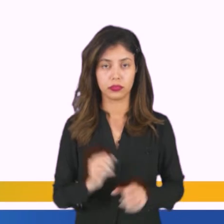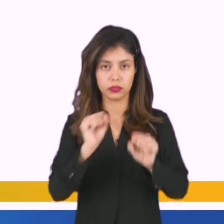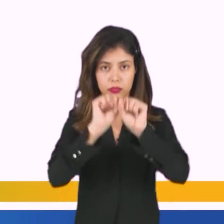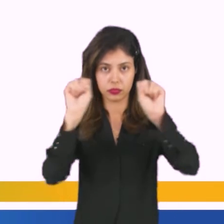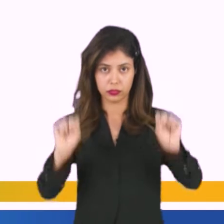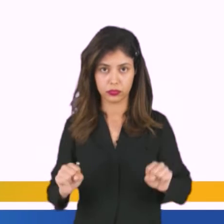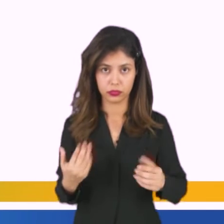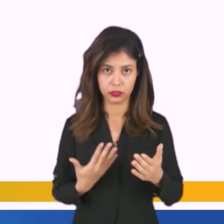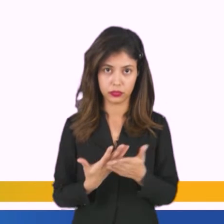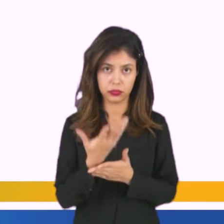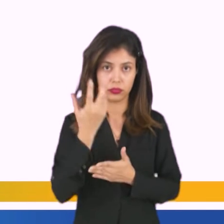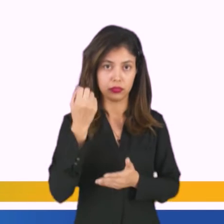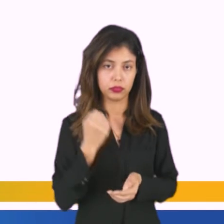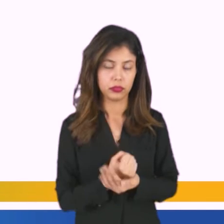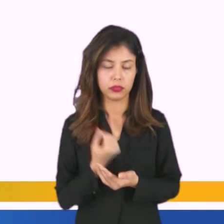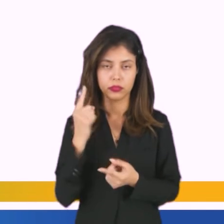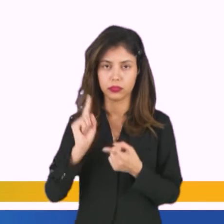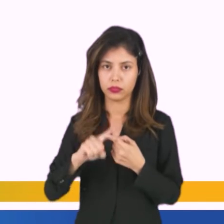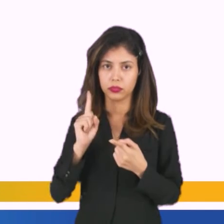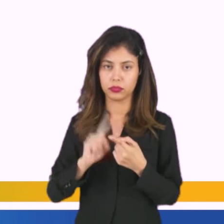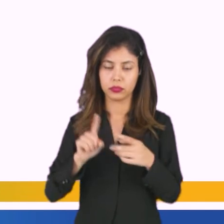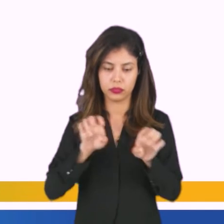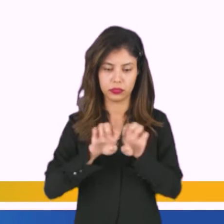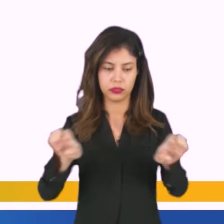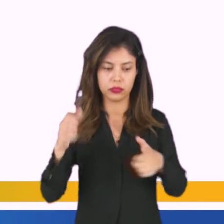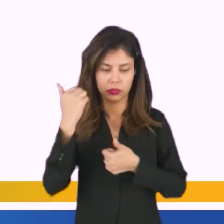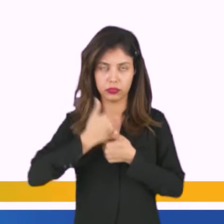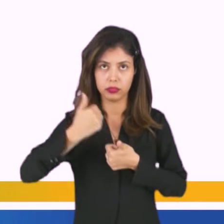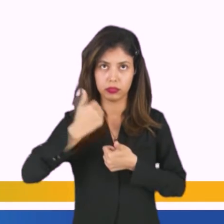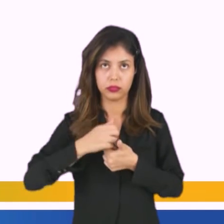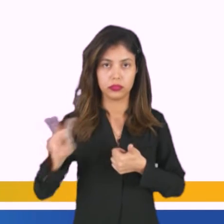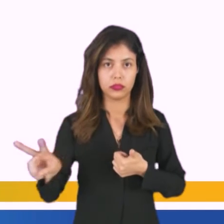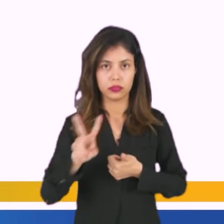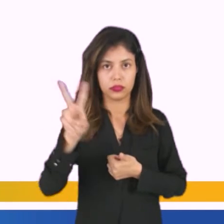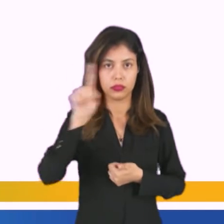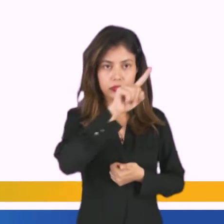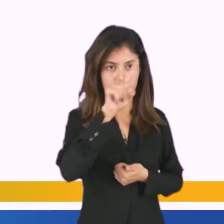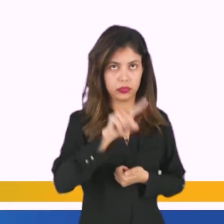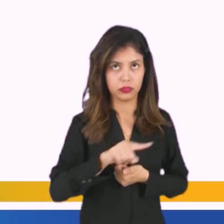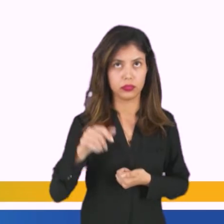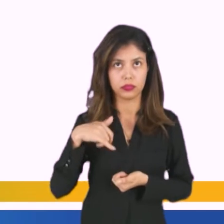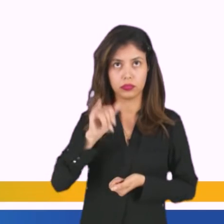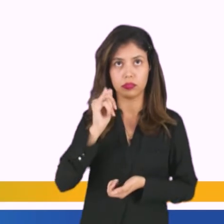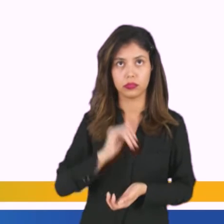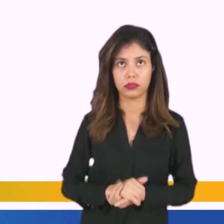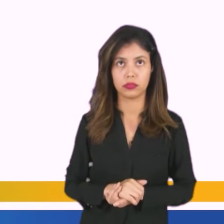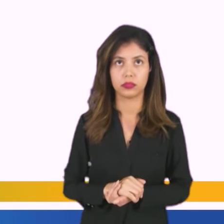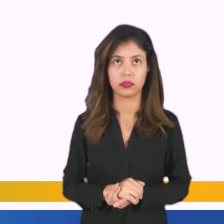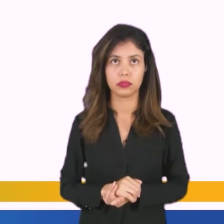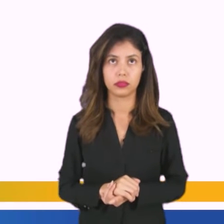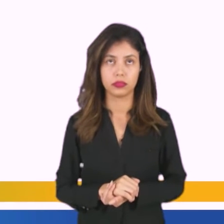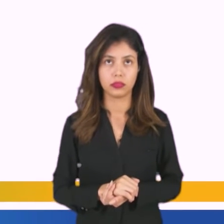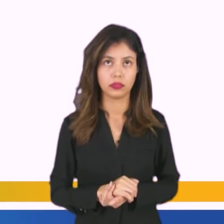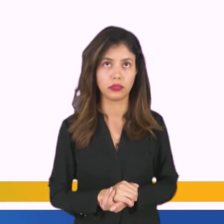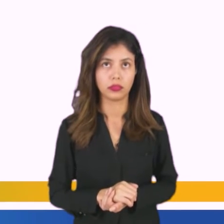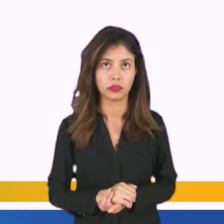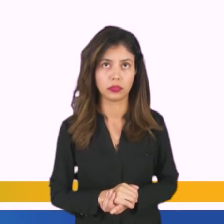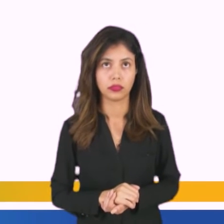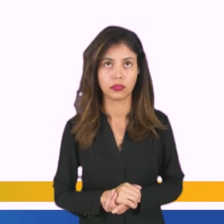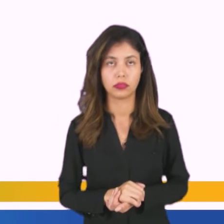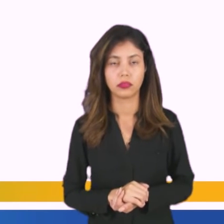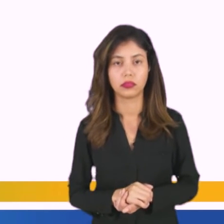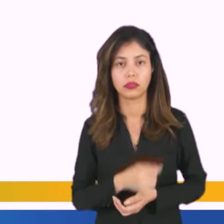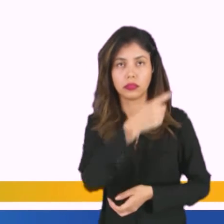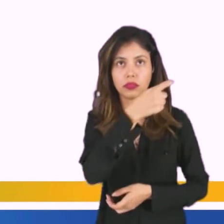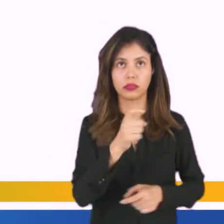no sistema, buscar a primeira equação e substituir os valores de z e de y. Então, ficará da seguinte